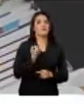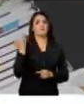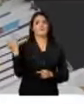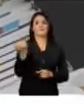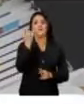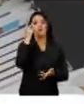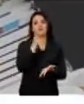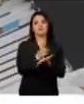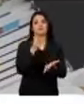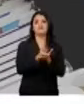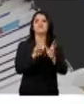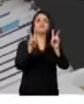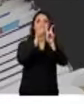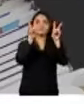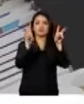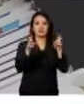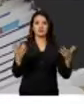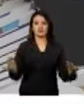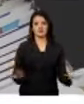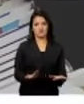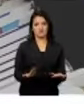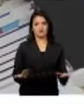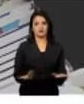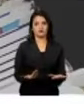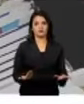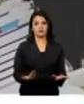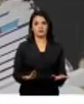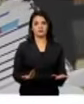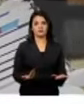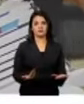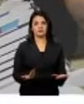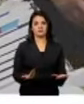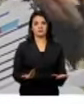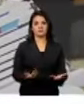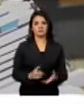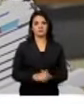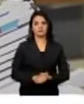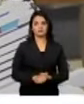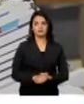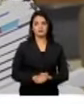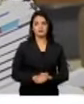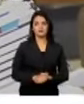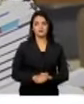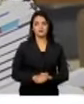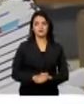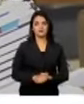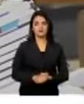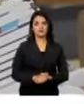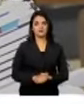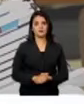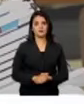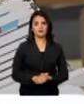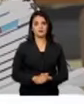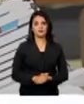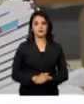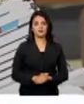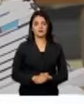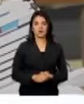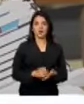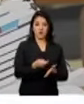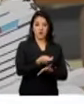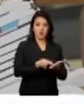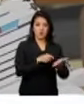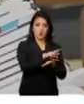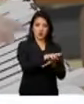matéria, porque em jogo para mim a ordem jurídica. um relatório